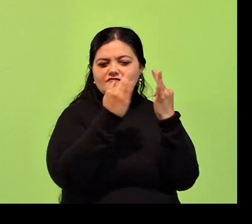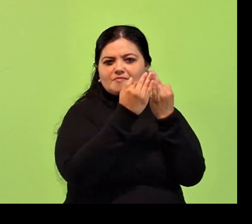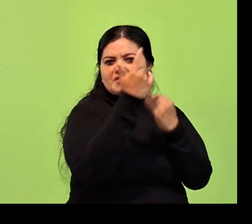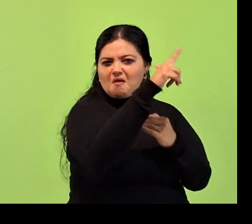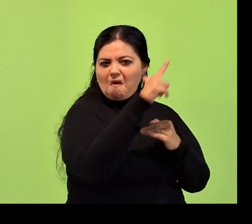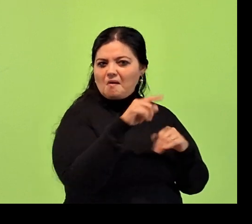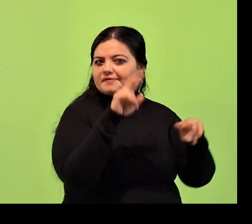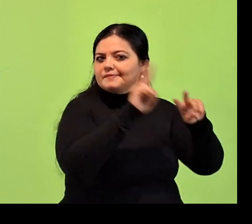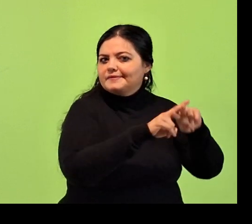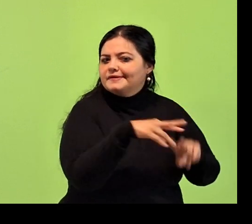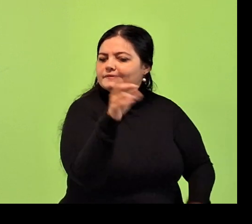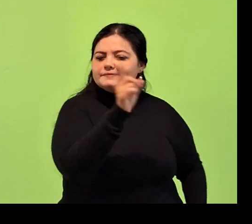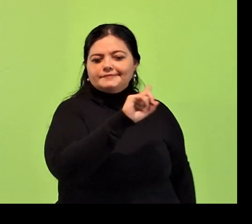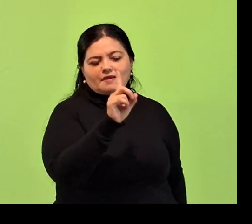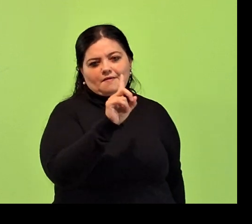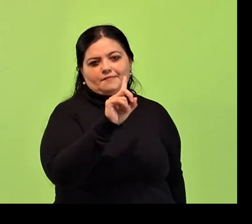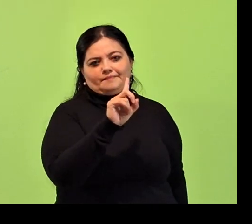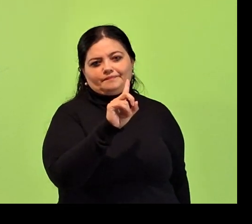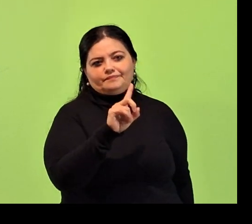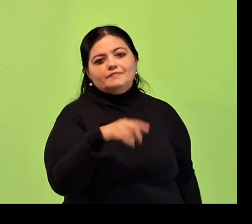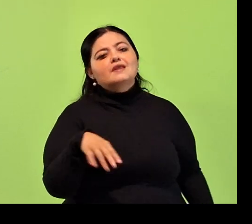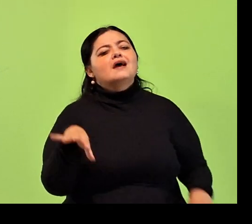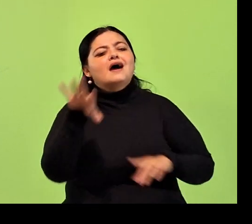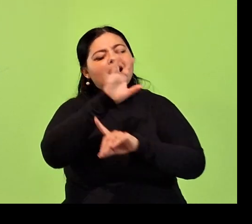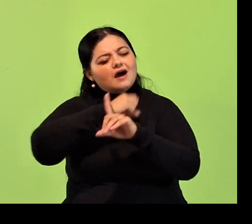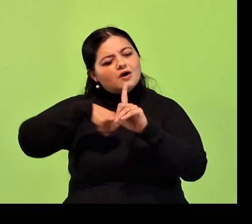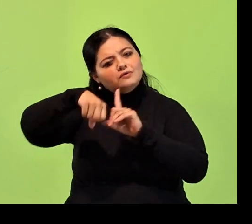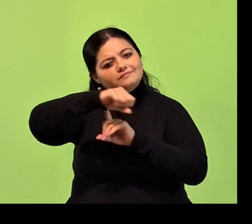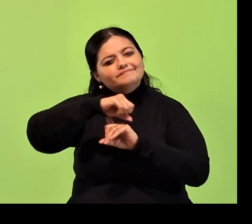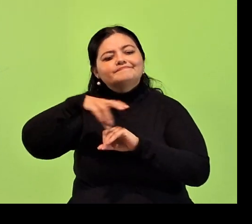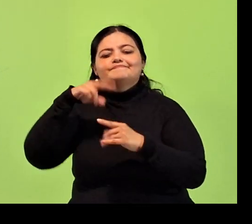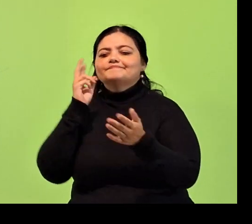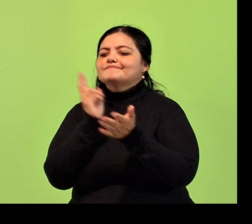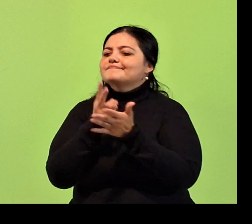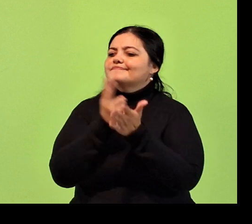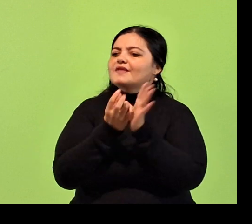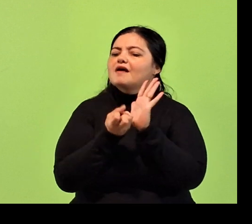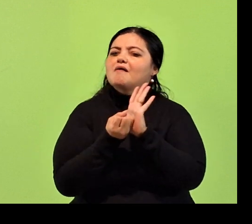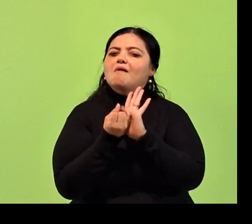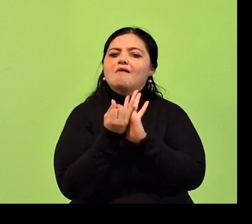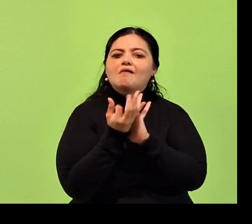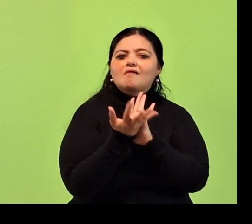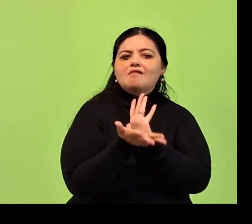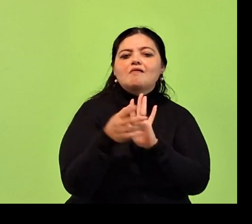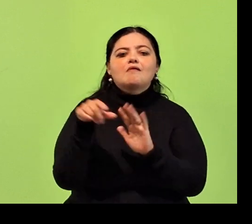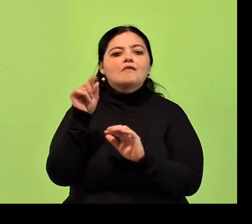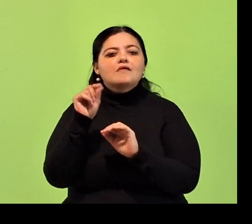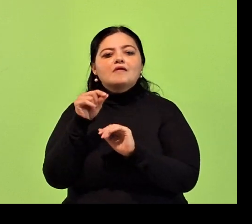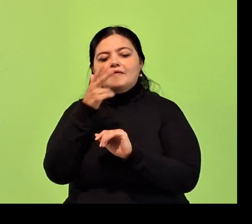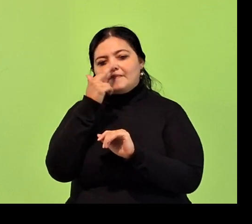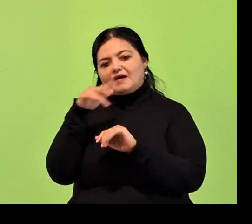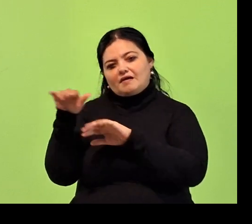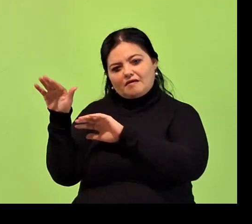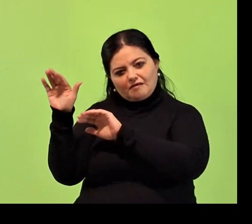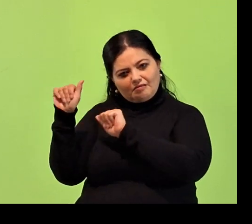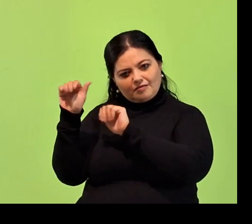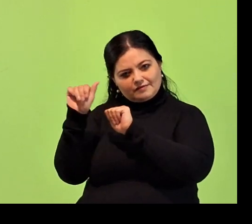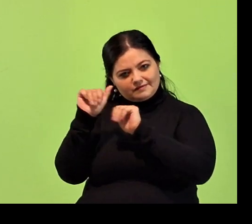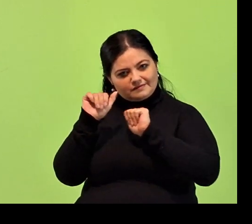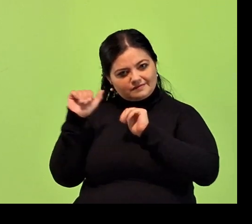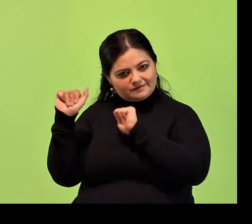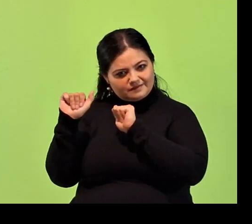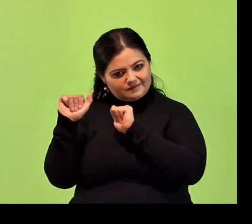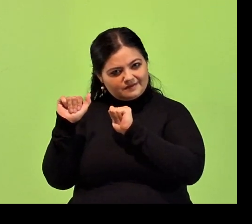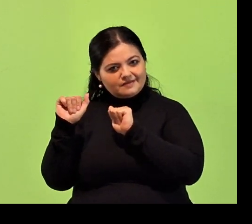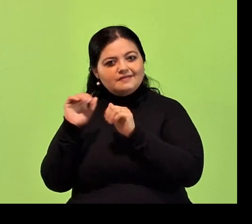presa. Se diz muito na nossa sociedade sobre os ciganos serem um povo nômade, o que